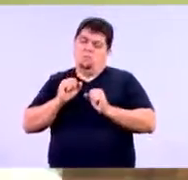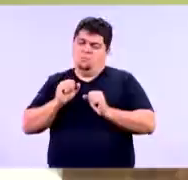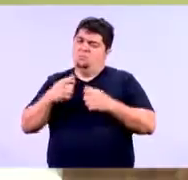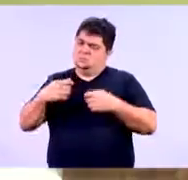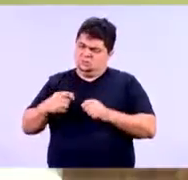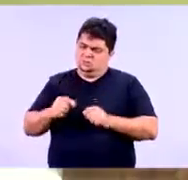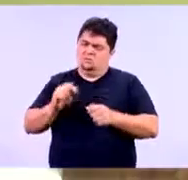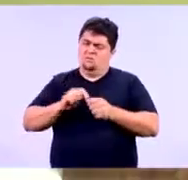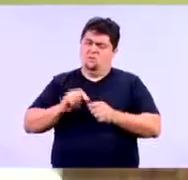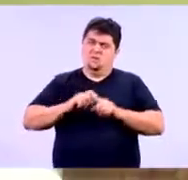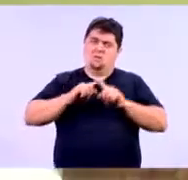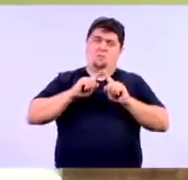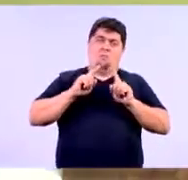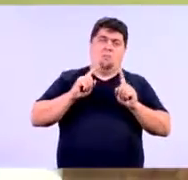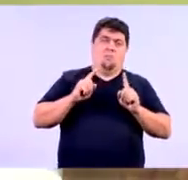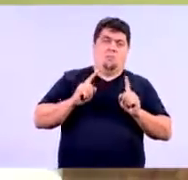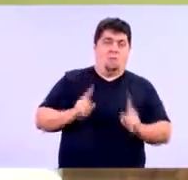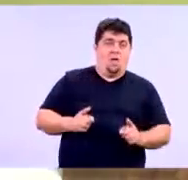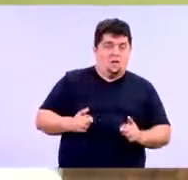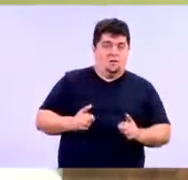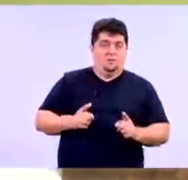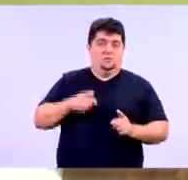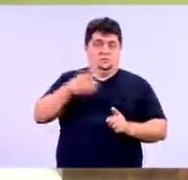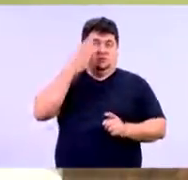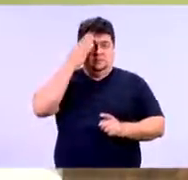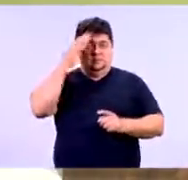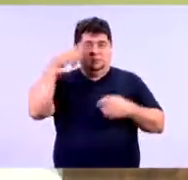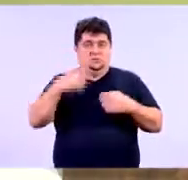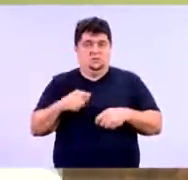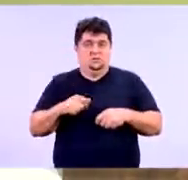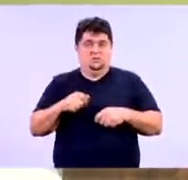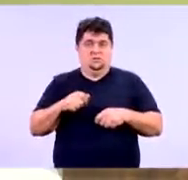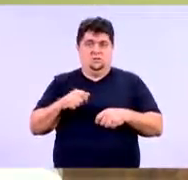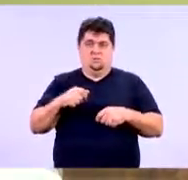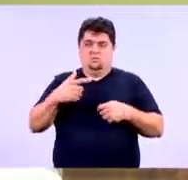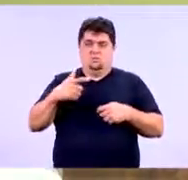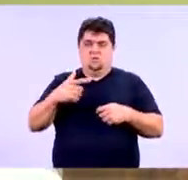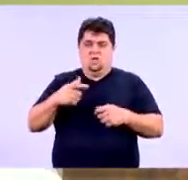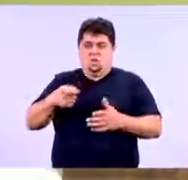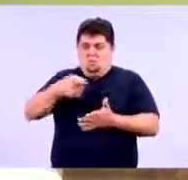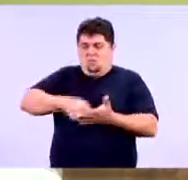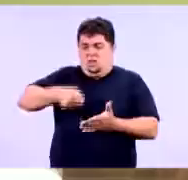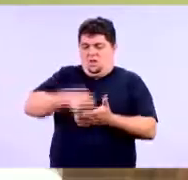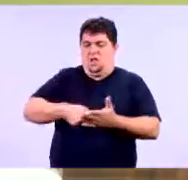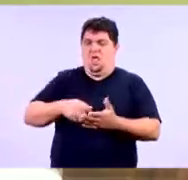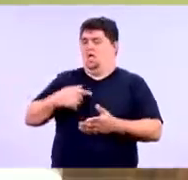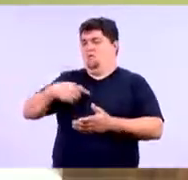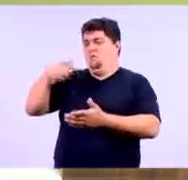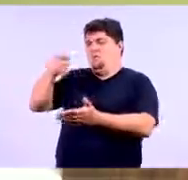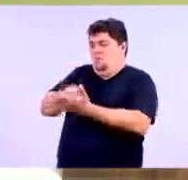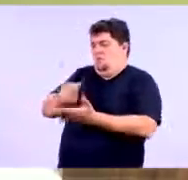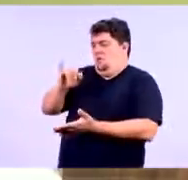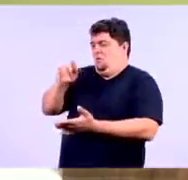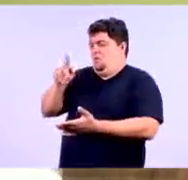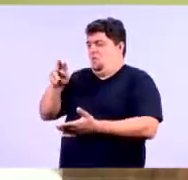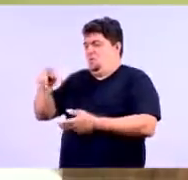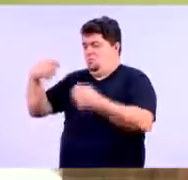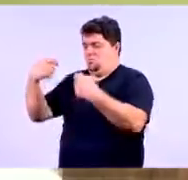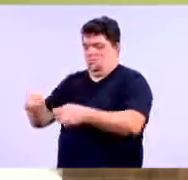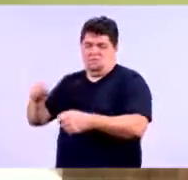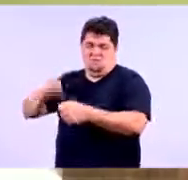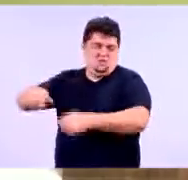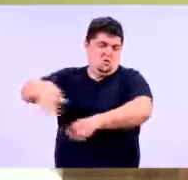todos esses serviços. O que eu quero que vocês entendam é que não é vinculado. Ah, porque eu pago IPTU, eles